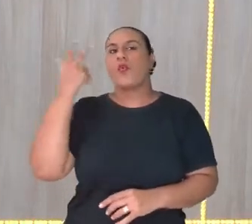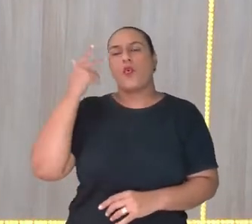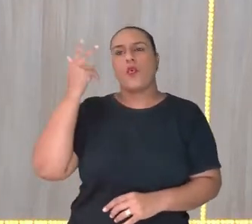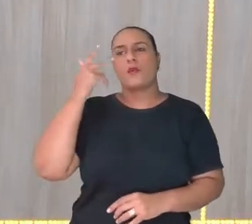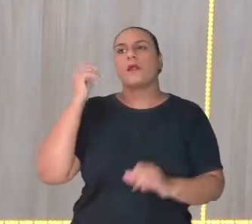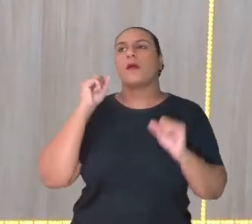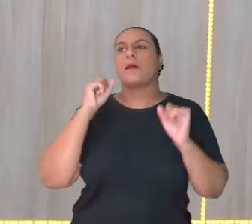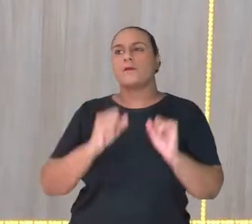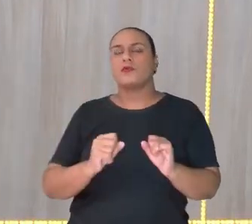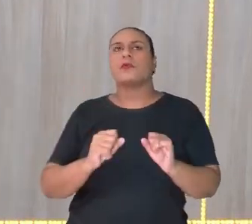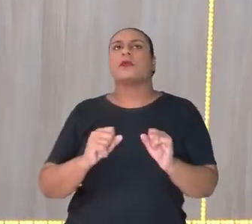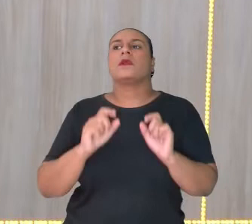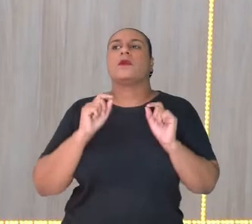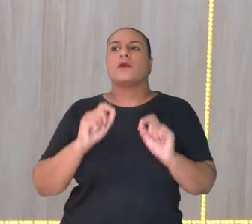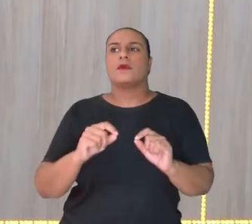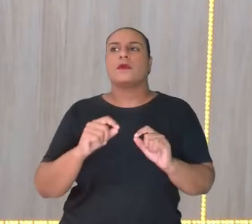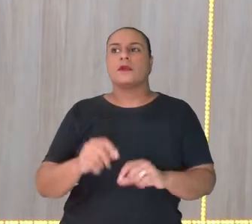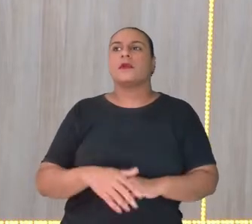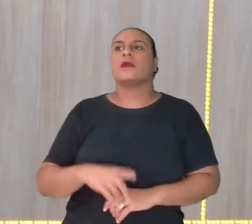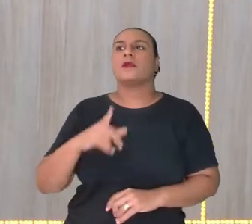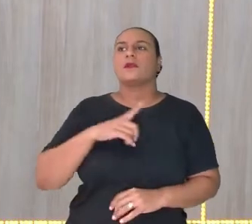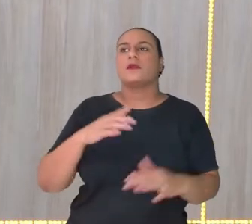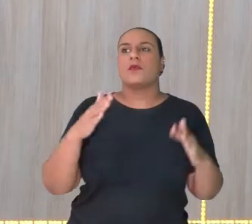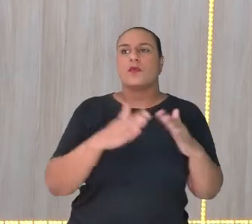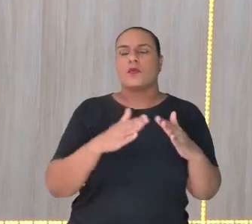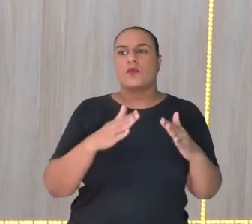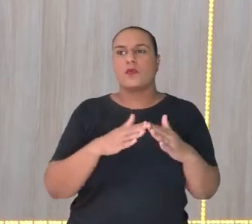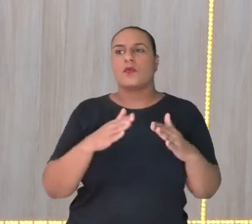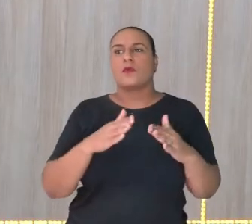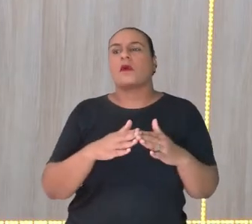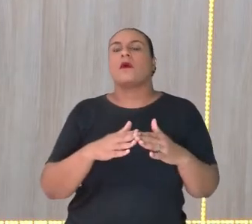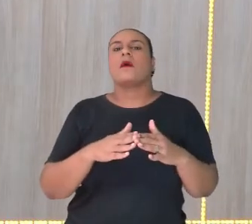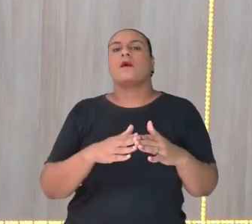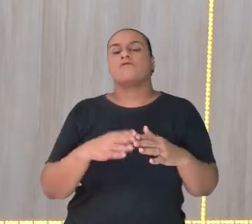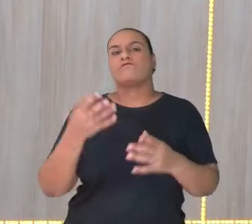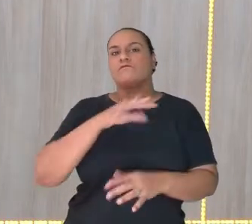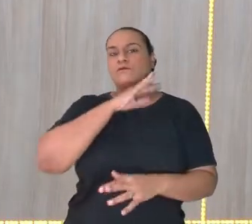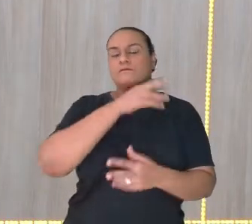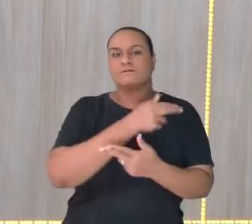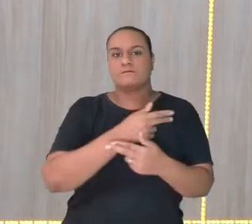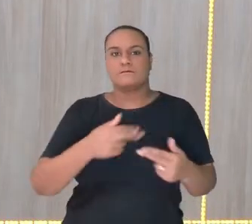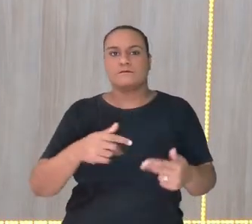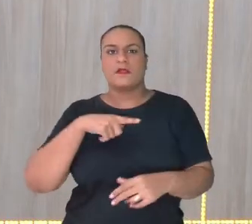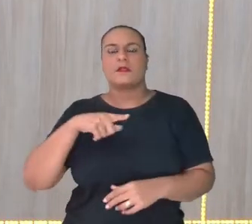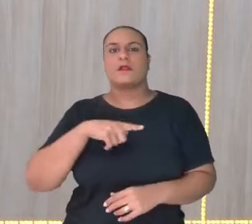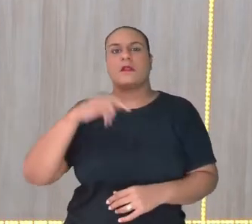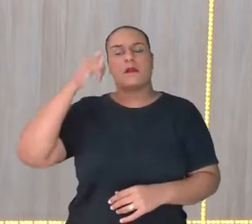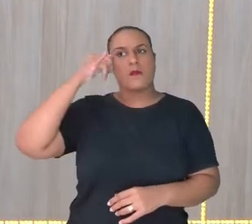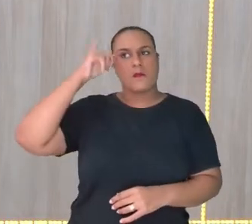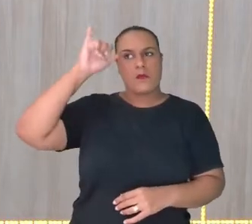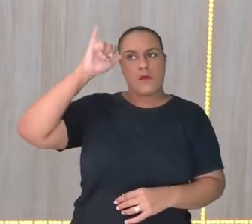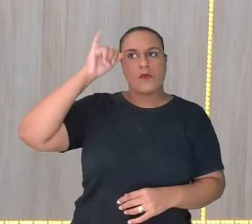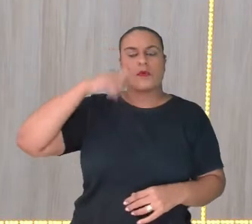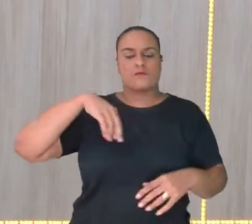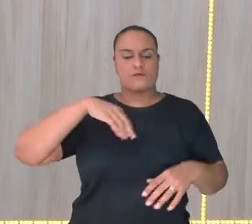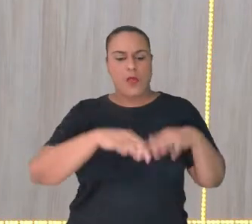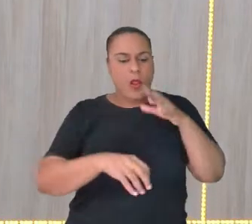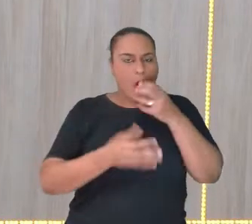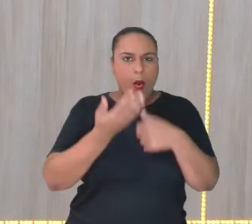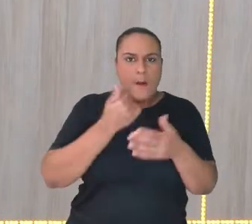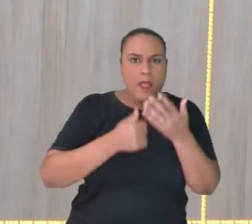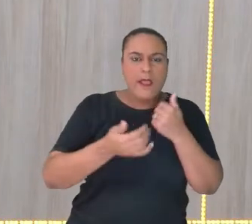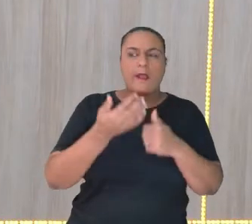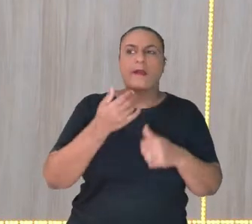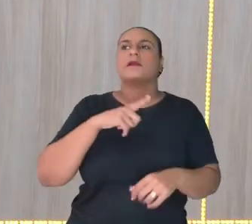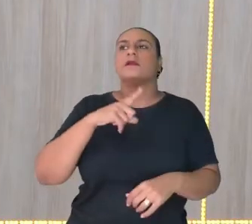onde ficavam, por exemplo, os locais de pasto, né, para os animais, né? Então a gente tem aqui os boizinhos aqui pastando,